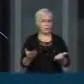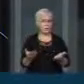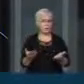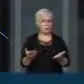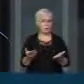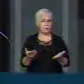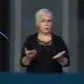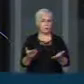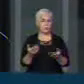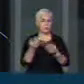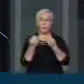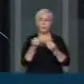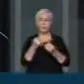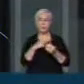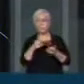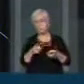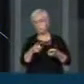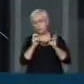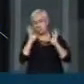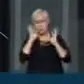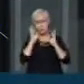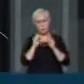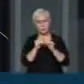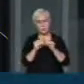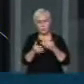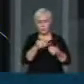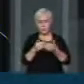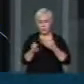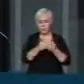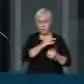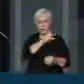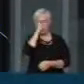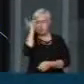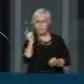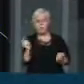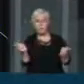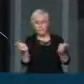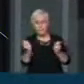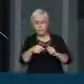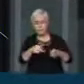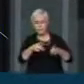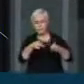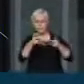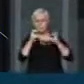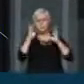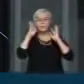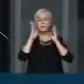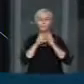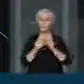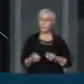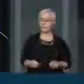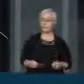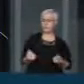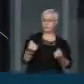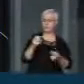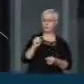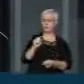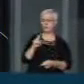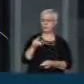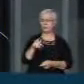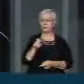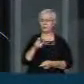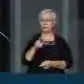simples observação, qualquer leigo pode perceber um indício de superfaturamento, uma